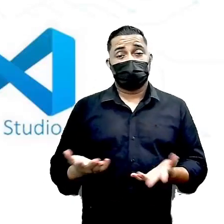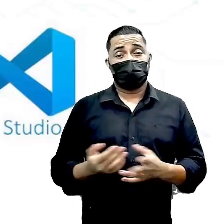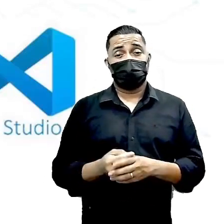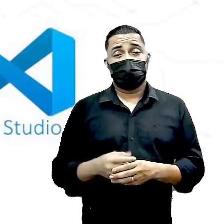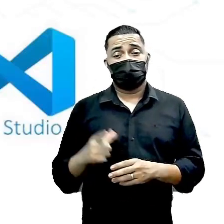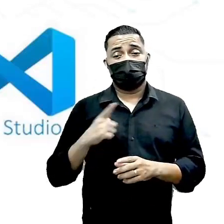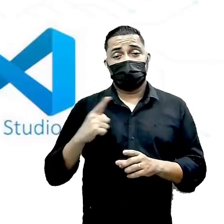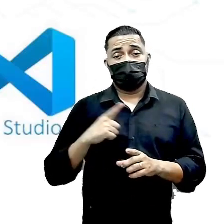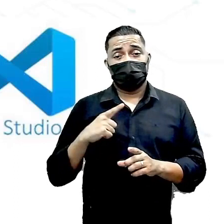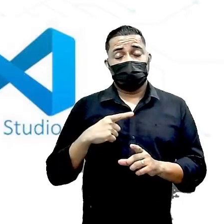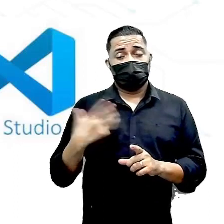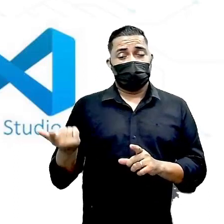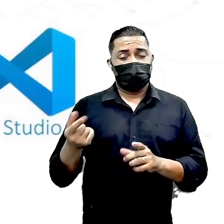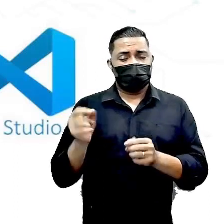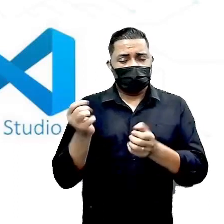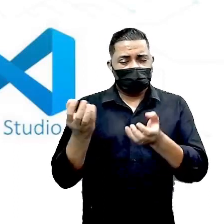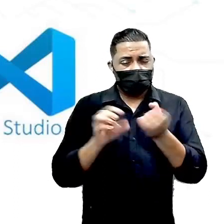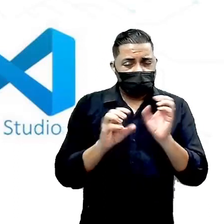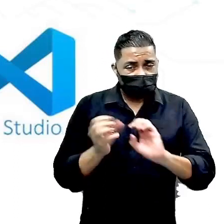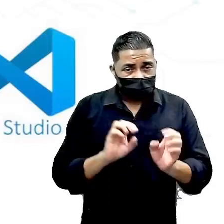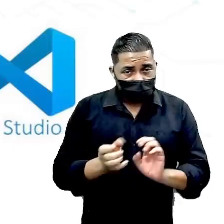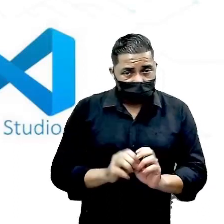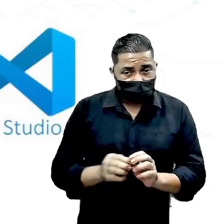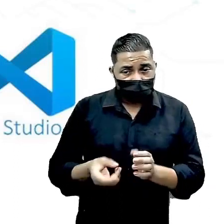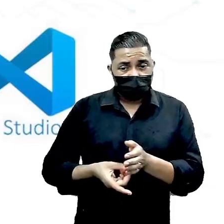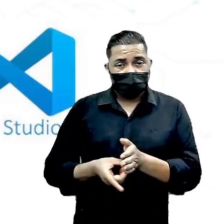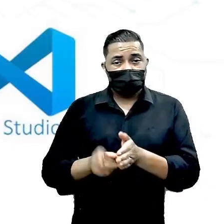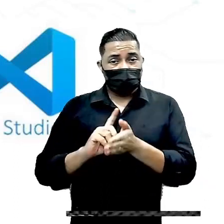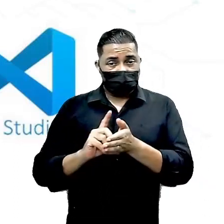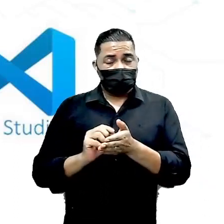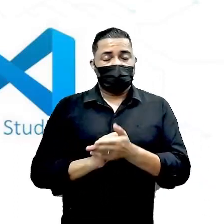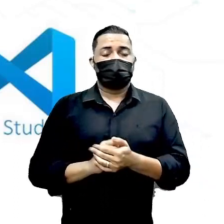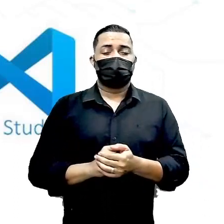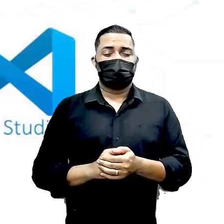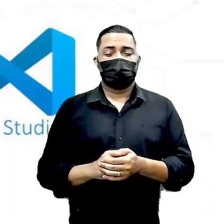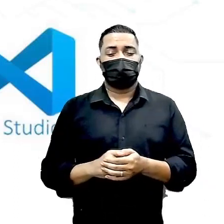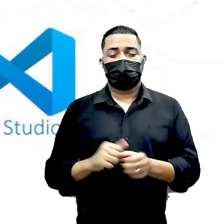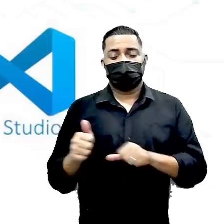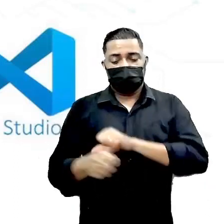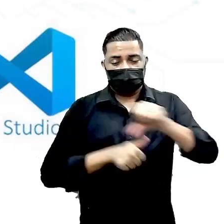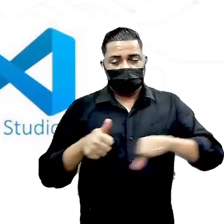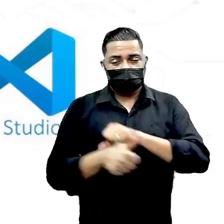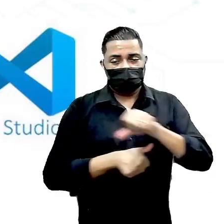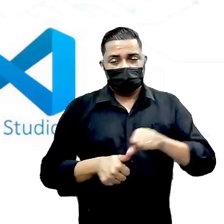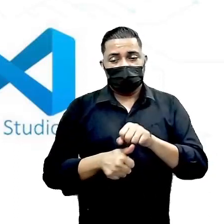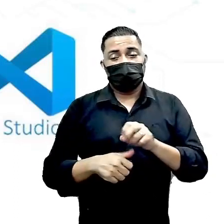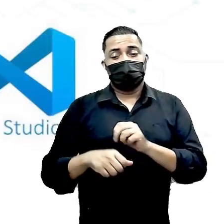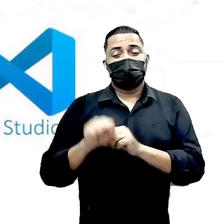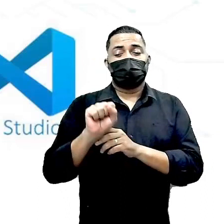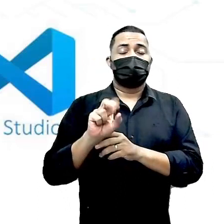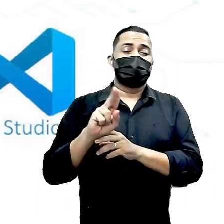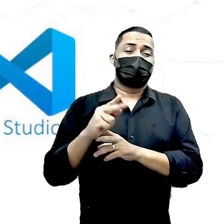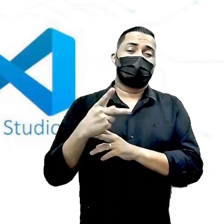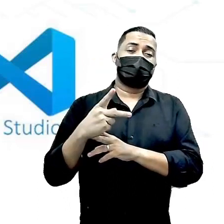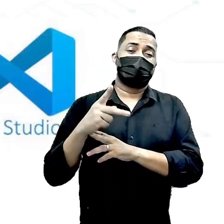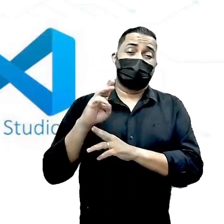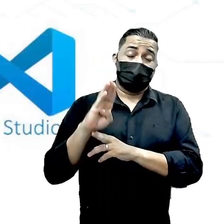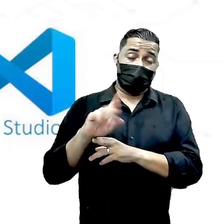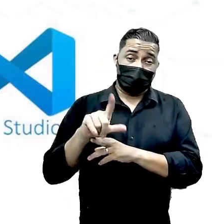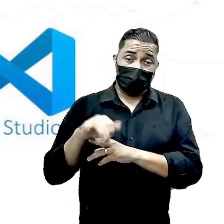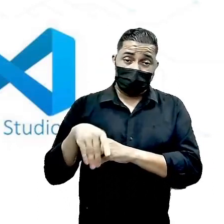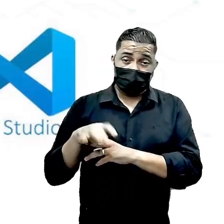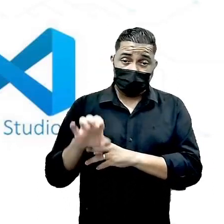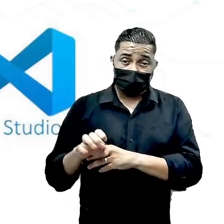um editor antigo, ele está em terceiro na lista, superando aí o Sublime, que se tornou bem famoso, né, ultimamente. Mas